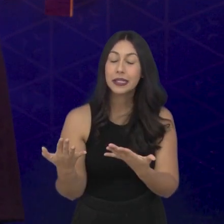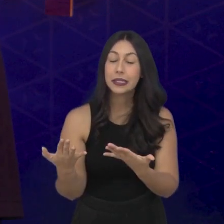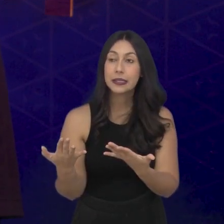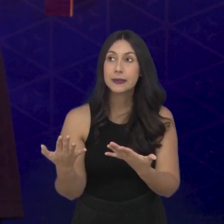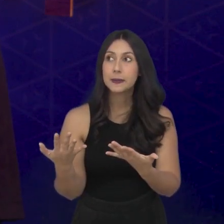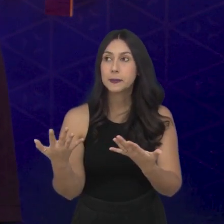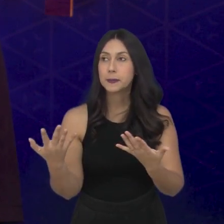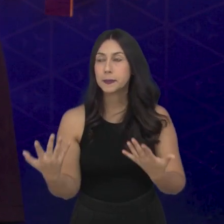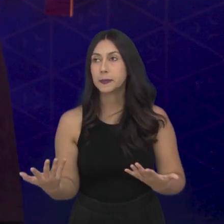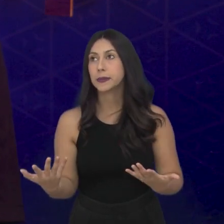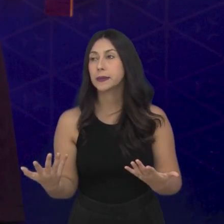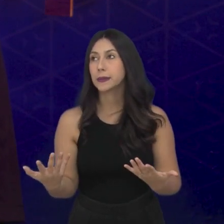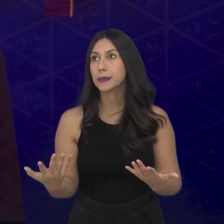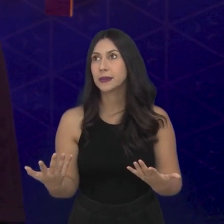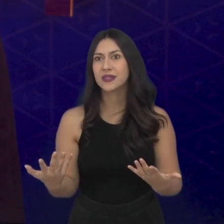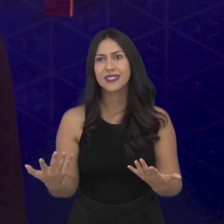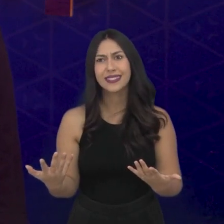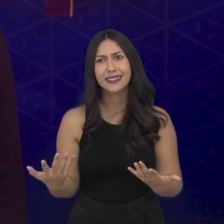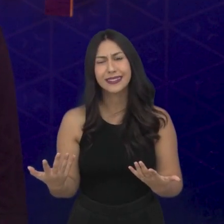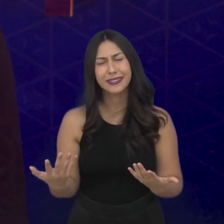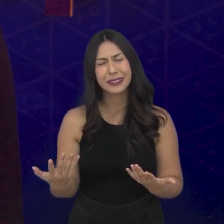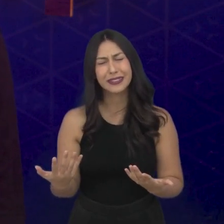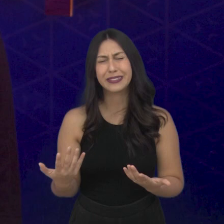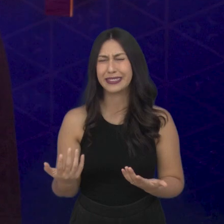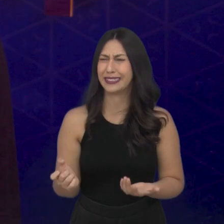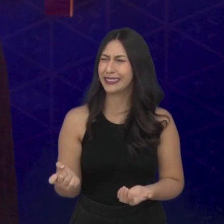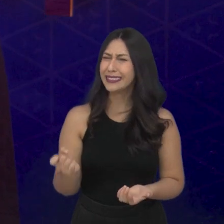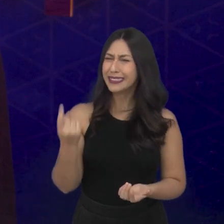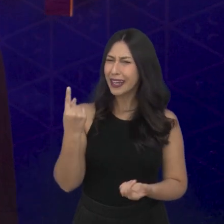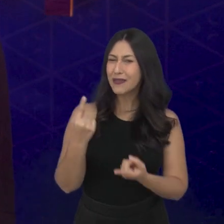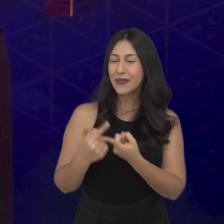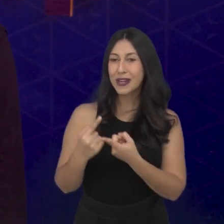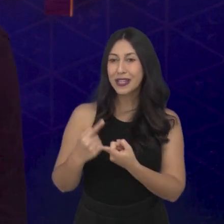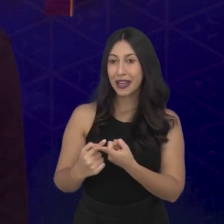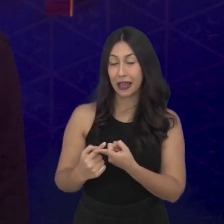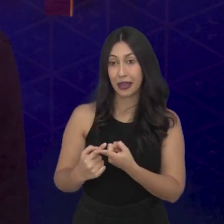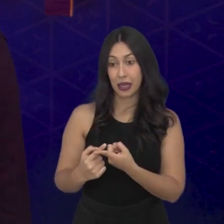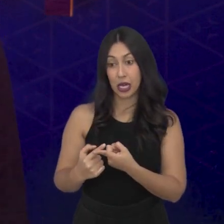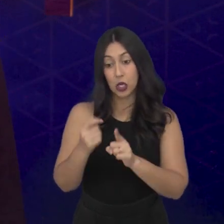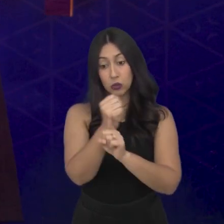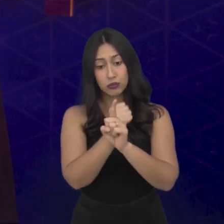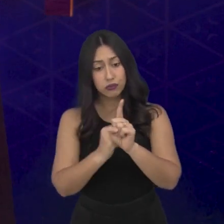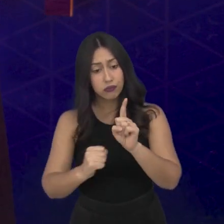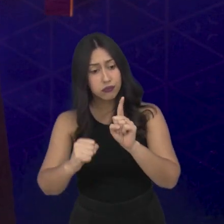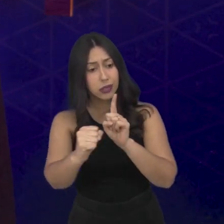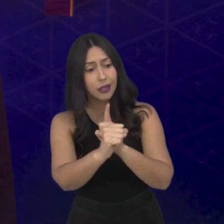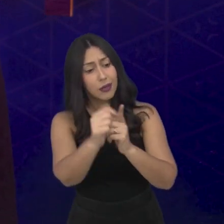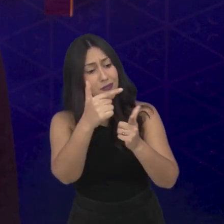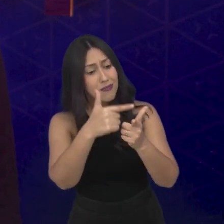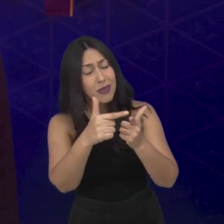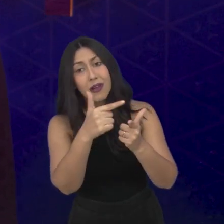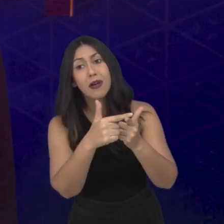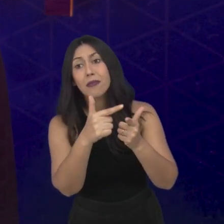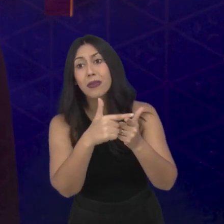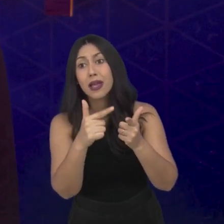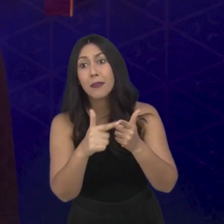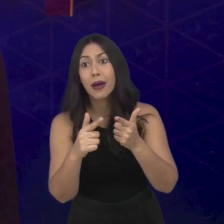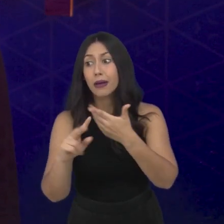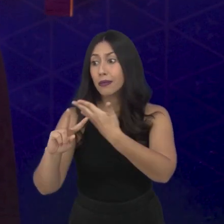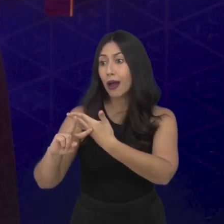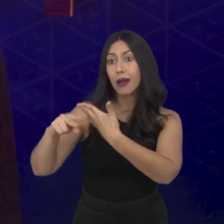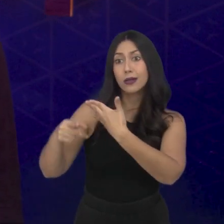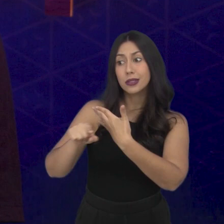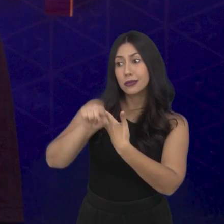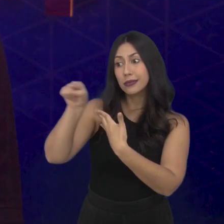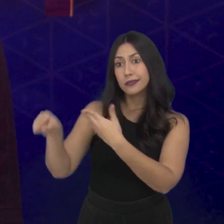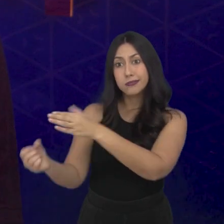e... É maluco como esse gênero nasce para resolver um problema, né? Como a gente falou na abertura do programa,